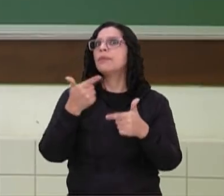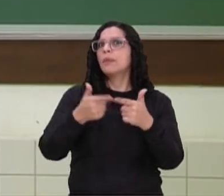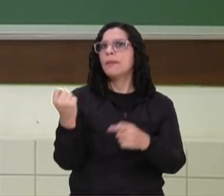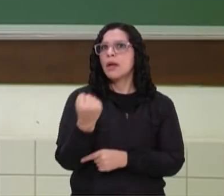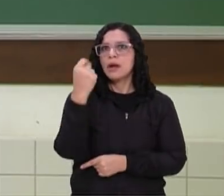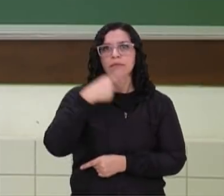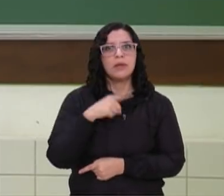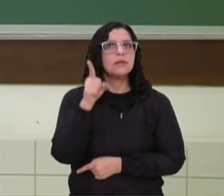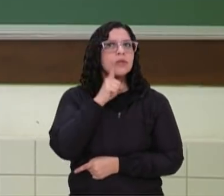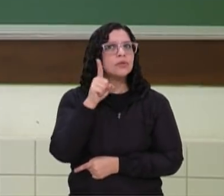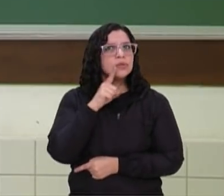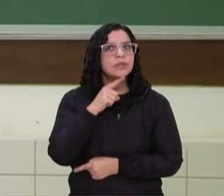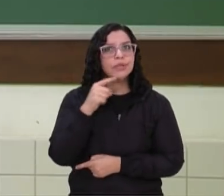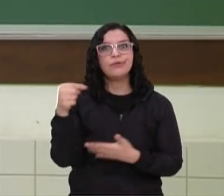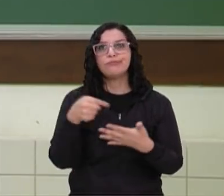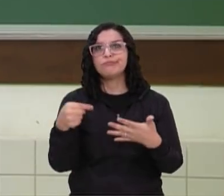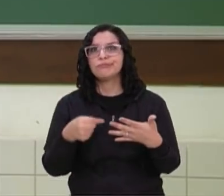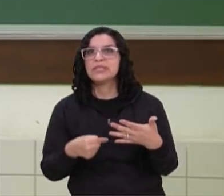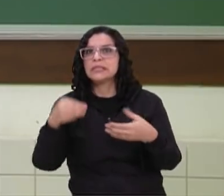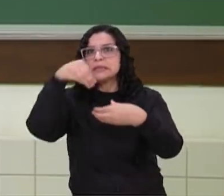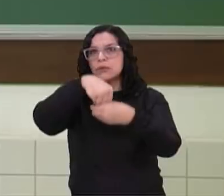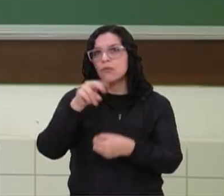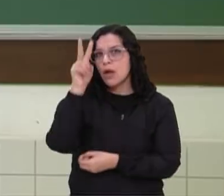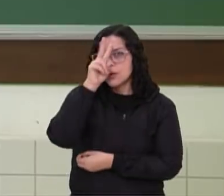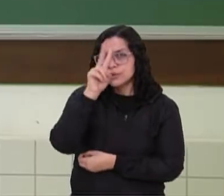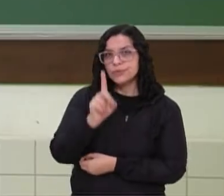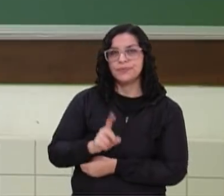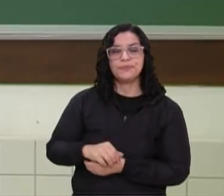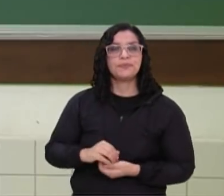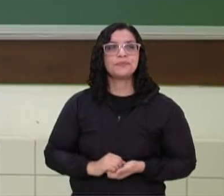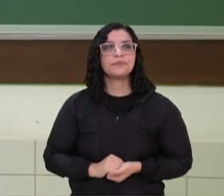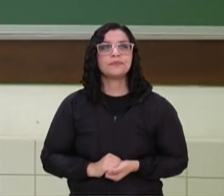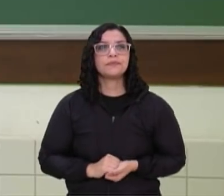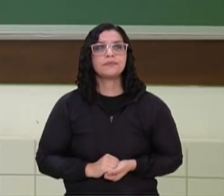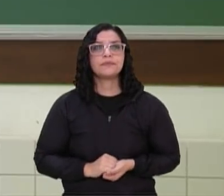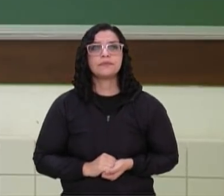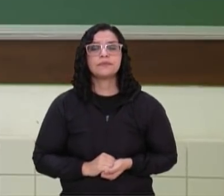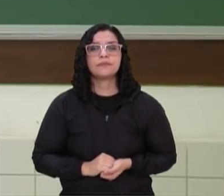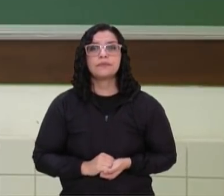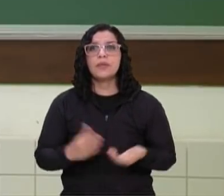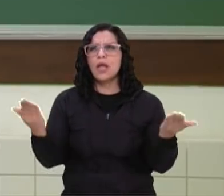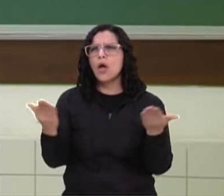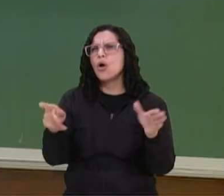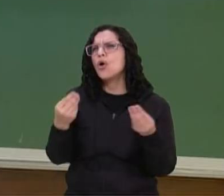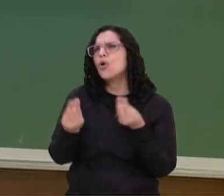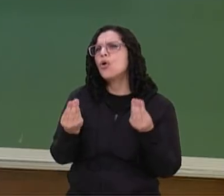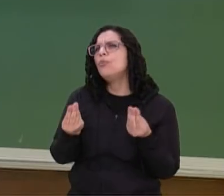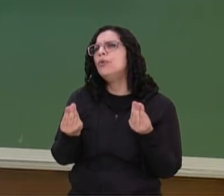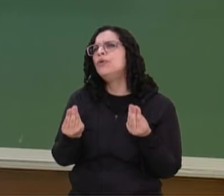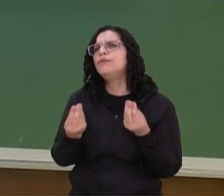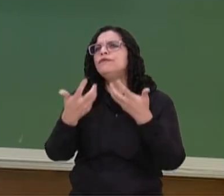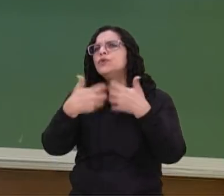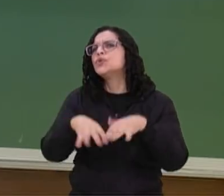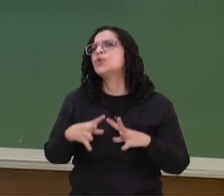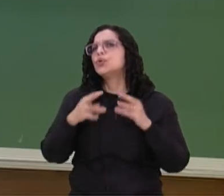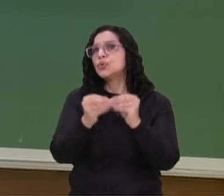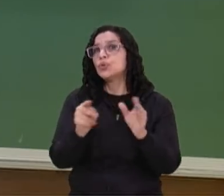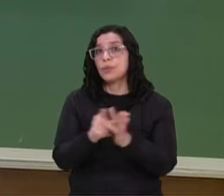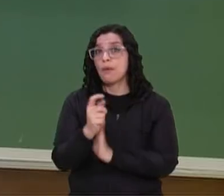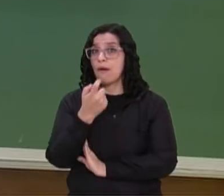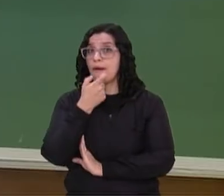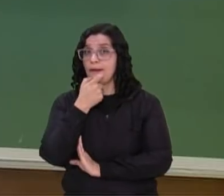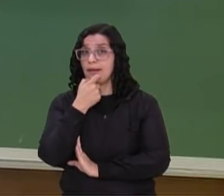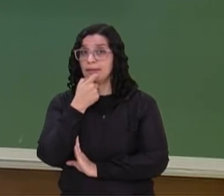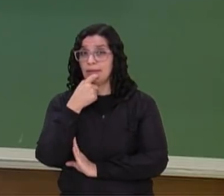Unidos em vários momentos de sua história, certo? E como que eles vão ter tudo isso? A Inglaterra